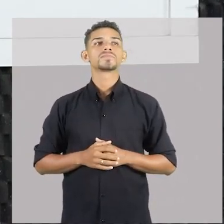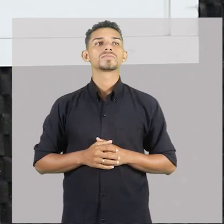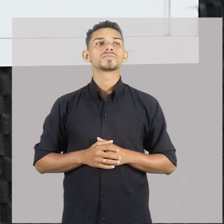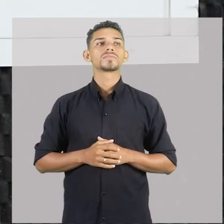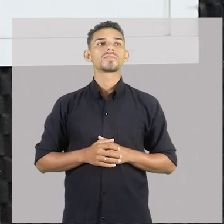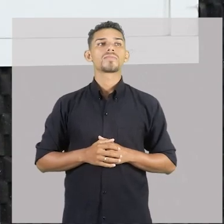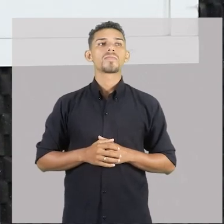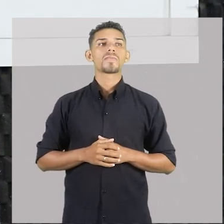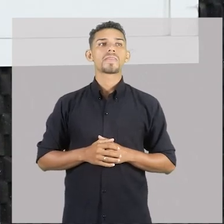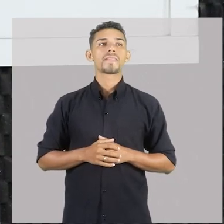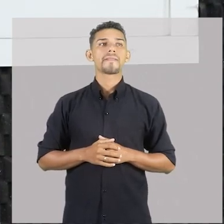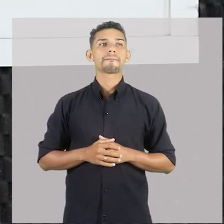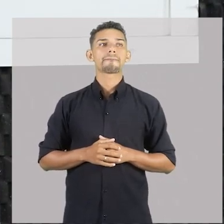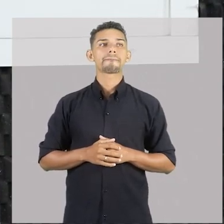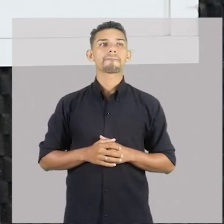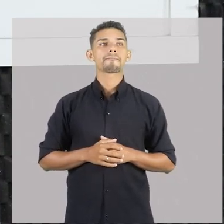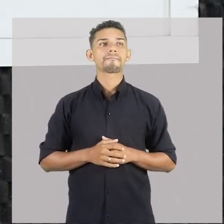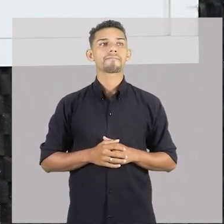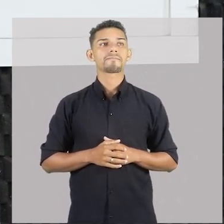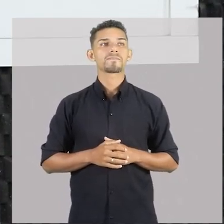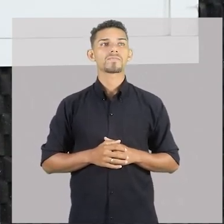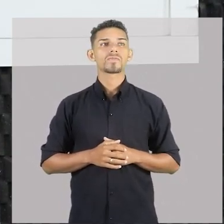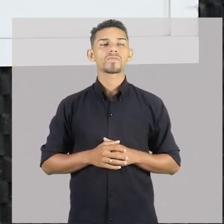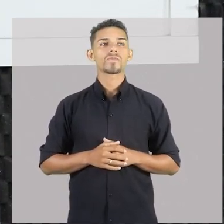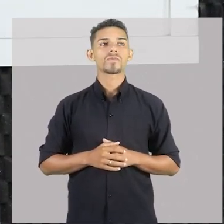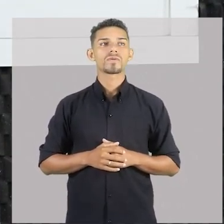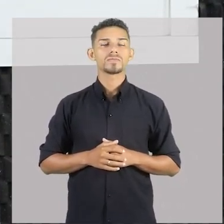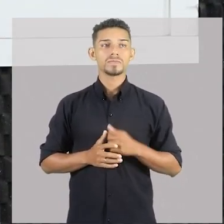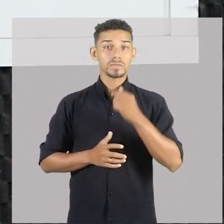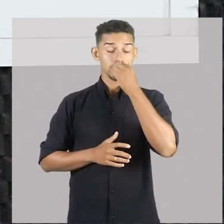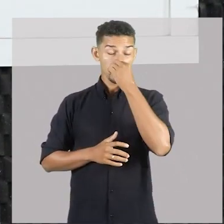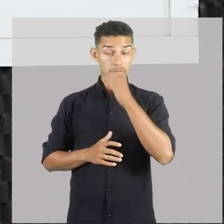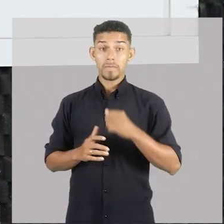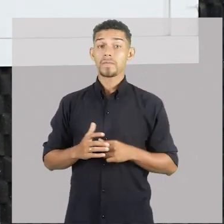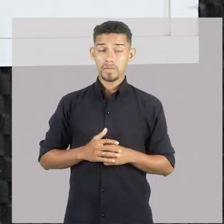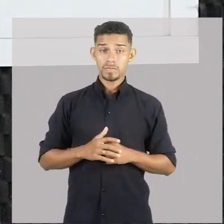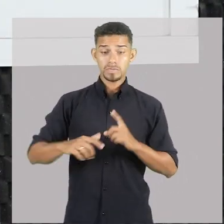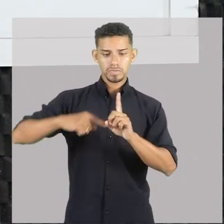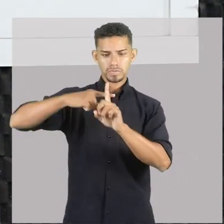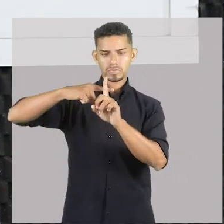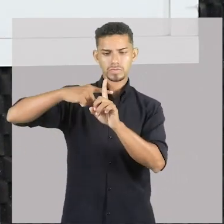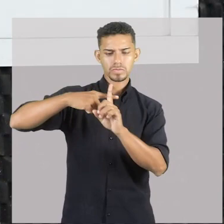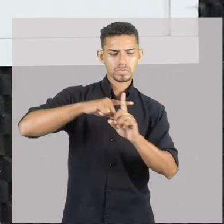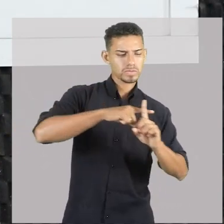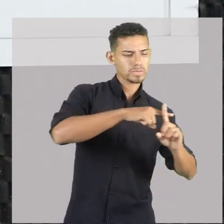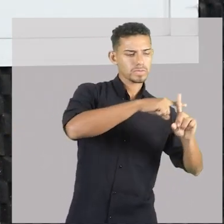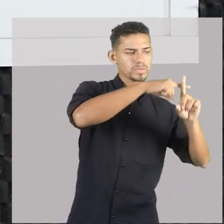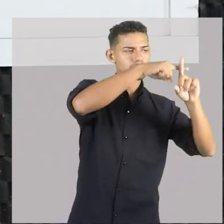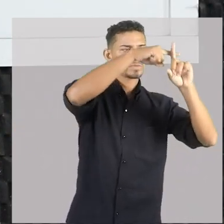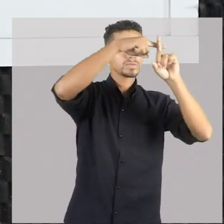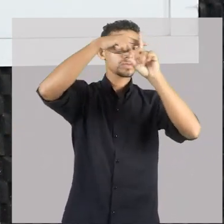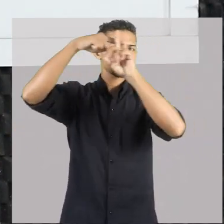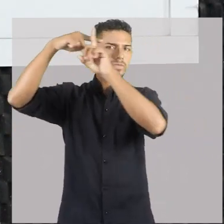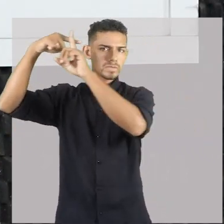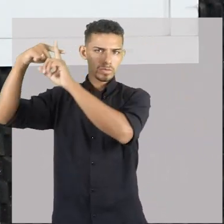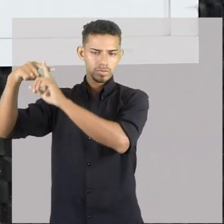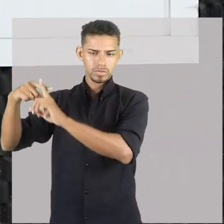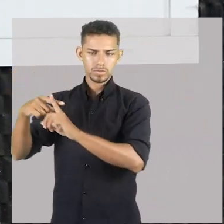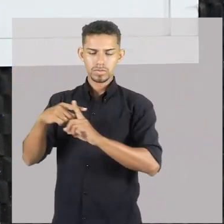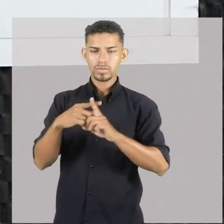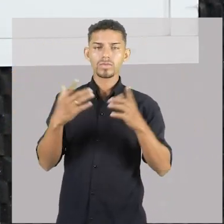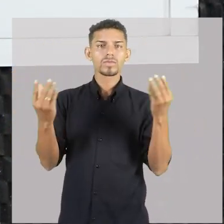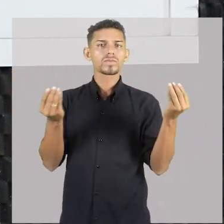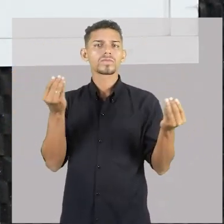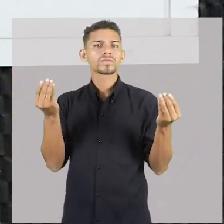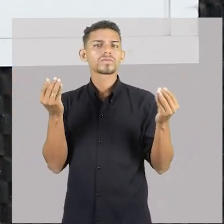lá. Repelidas pelo polo positivo, atraídas pelo polo negativo. Eu quero calcular a intensidade dessa corrente. O que